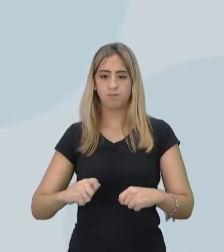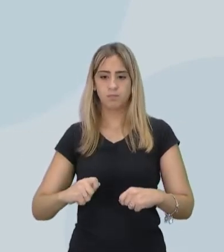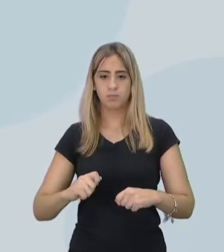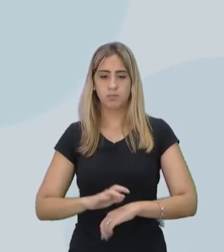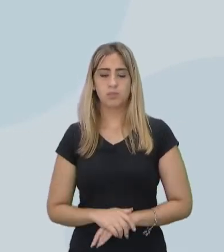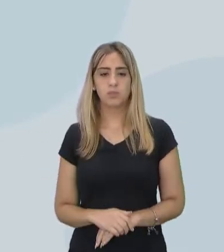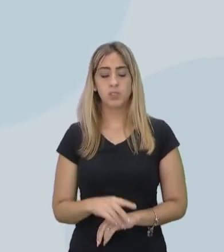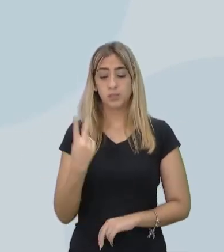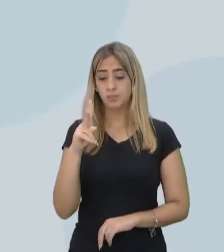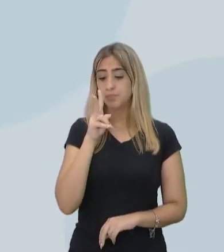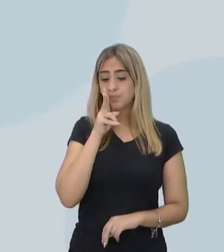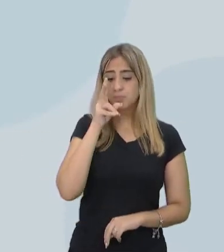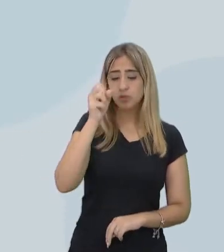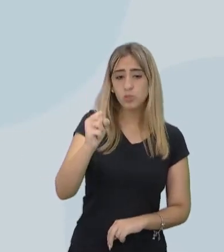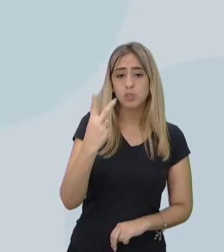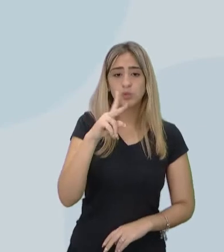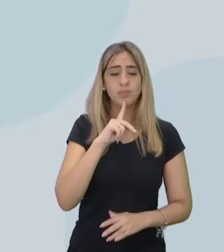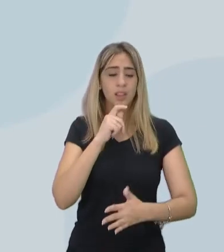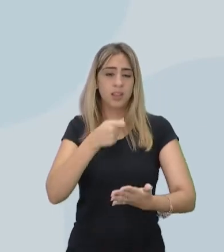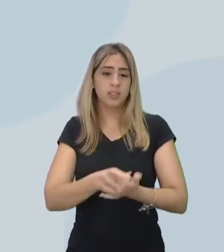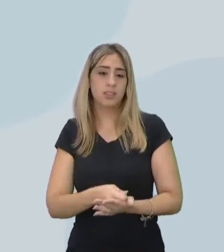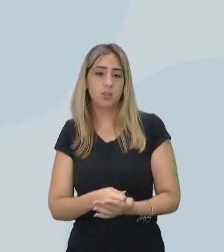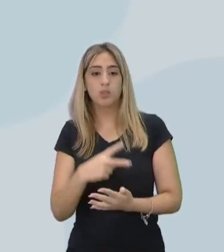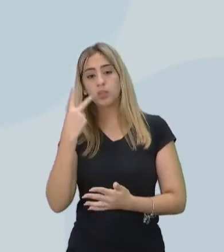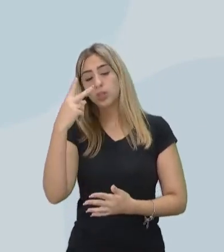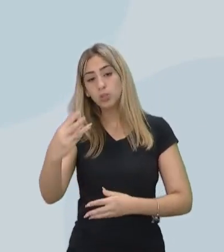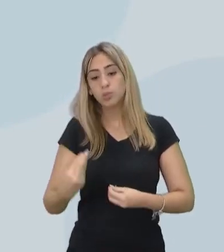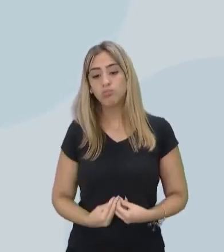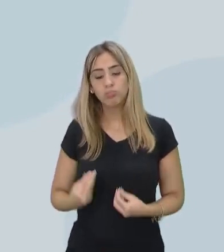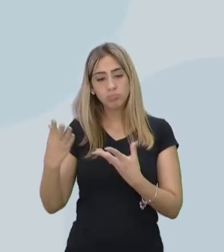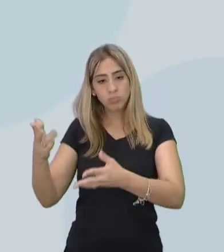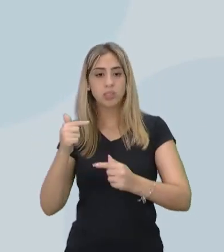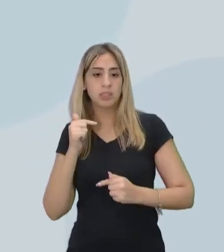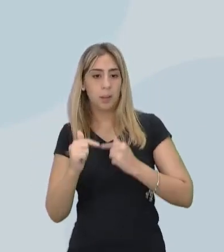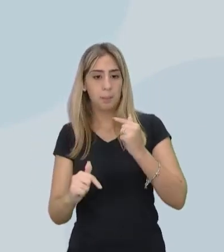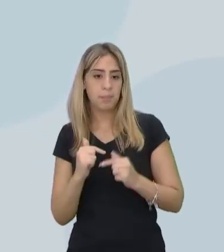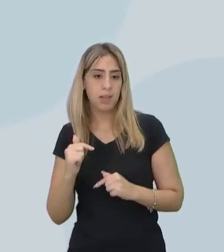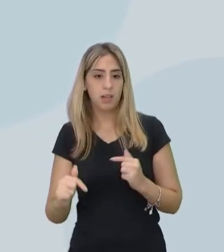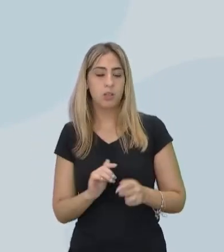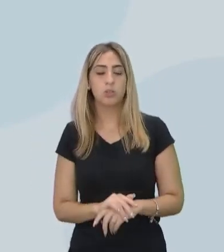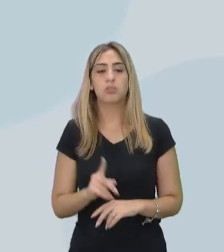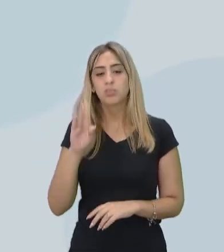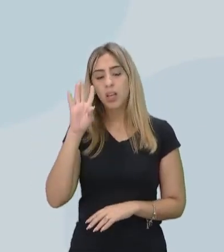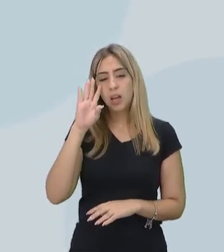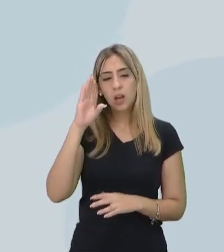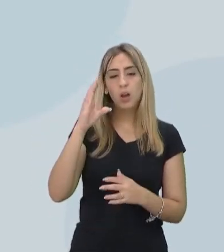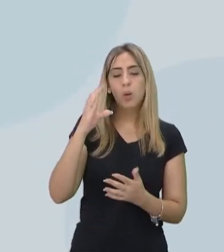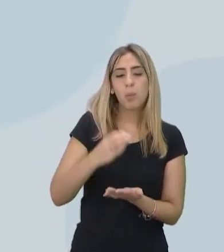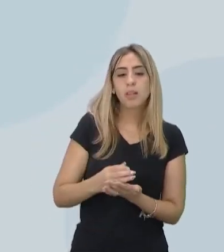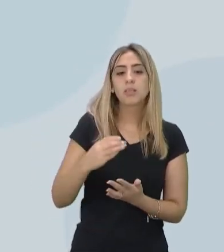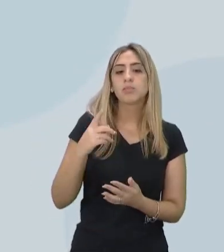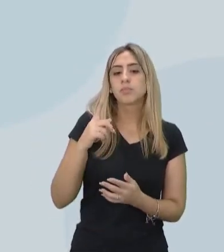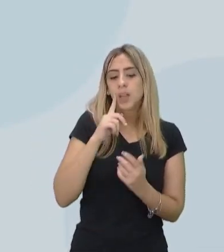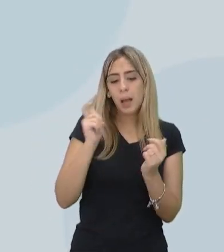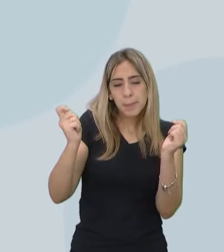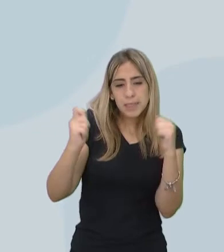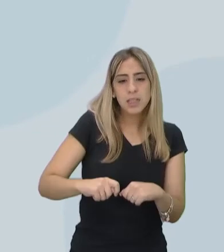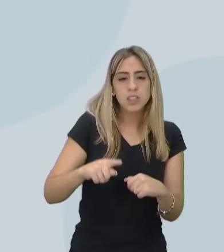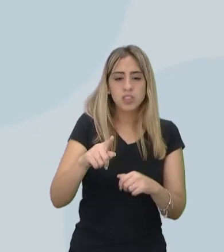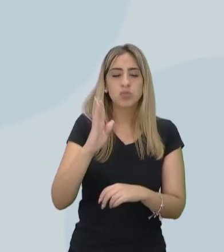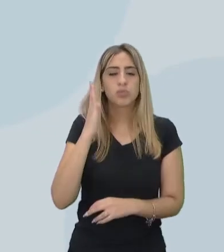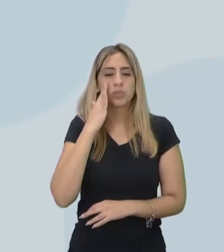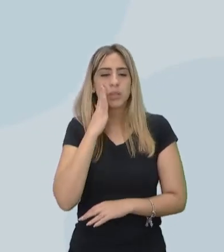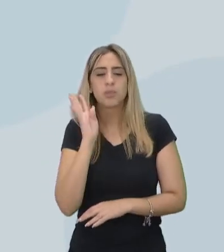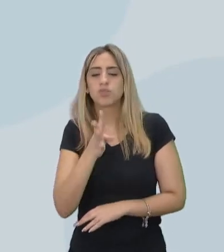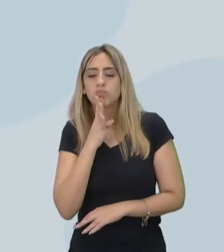Certo. É a sua força, a sua decisão, a sua entrega nesse trabalho e a competência, aquilo que você conhece, aquilo que você